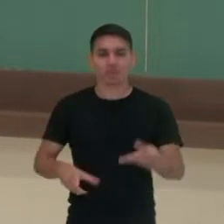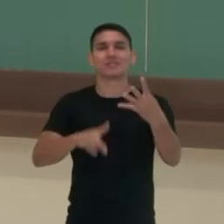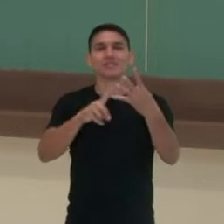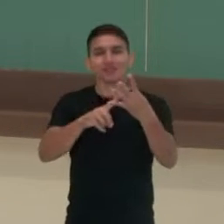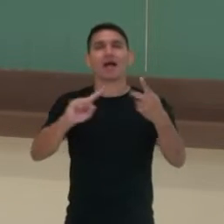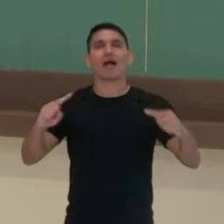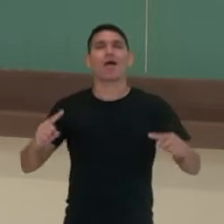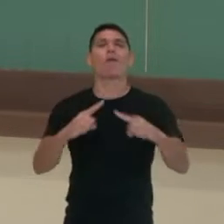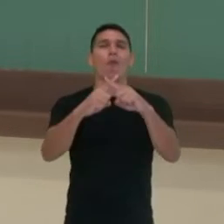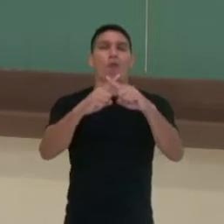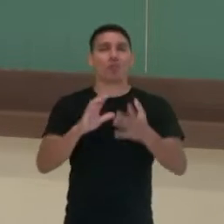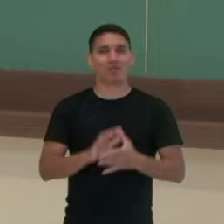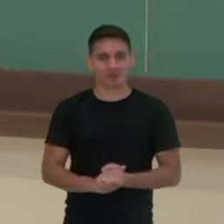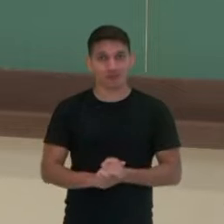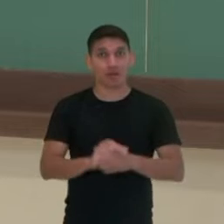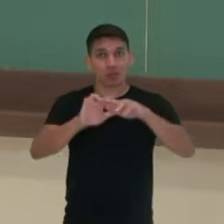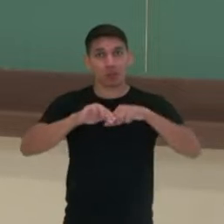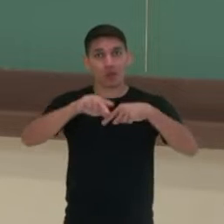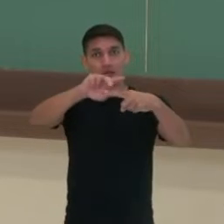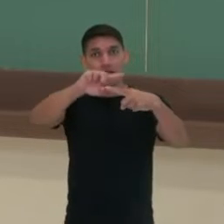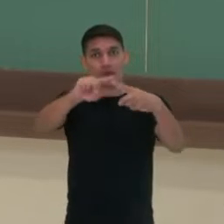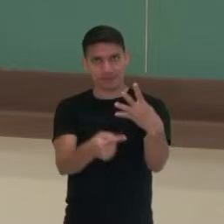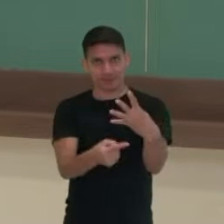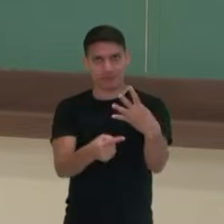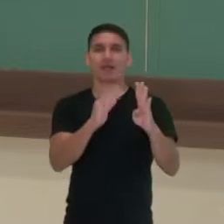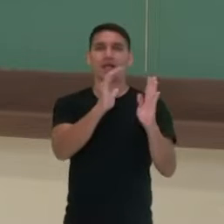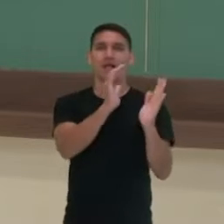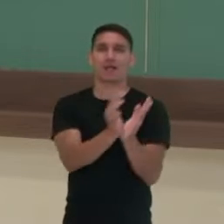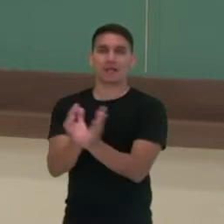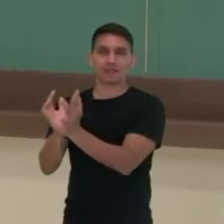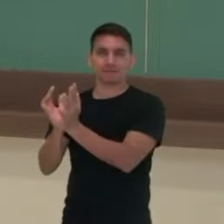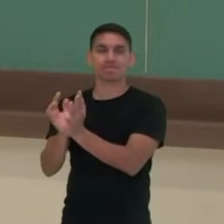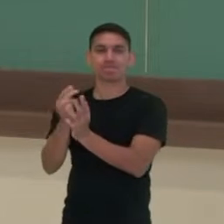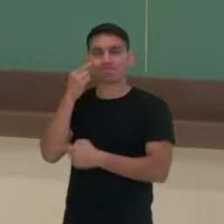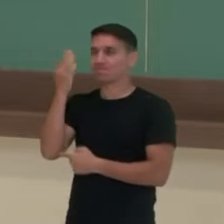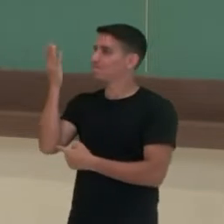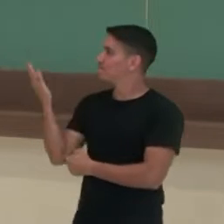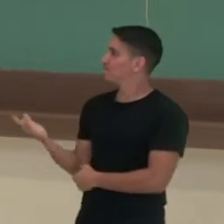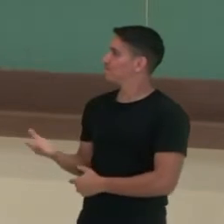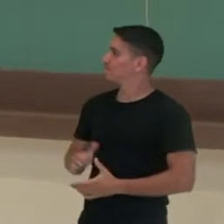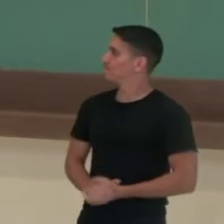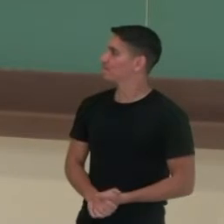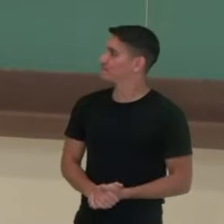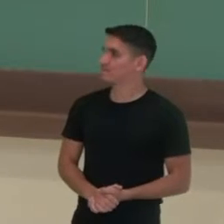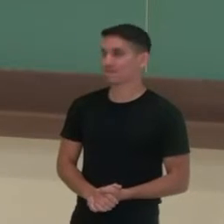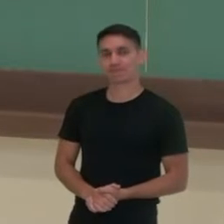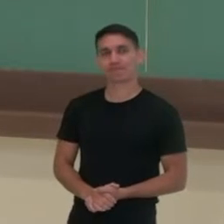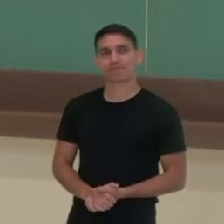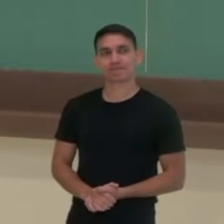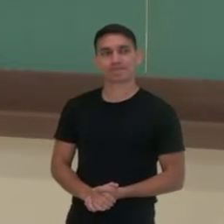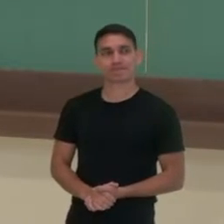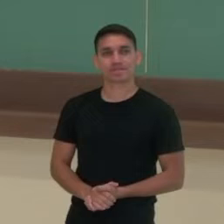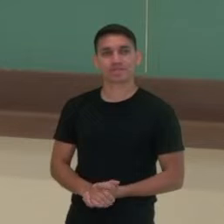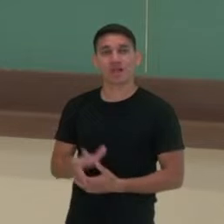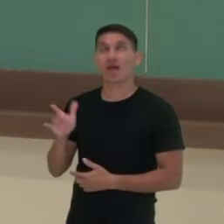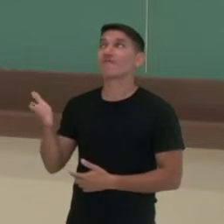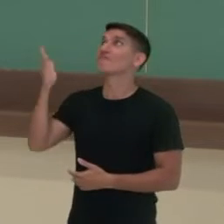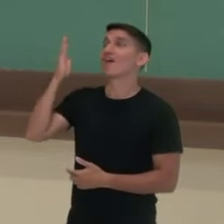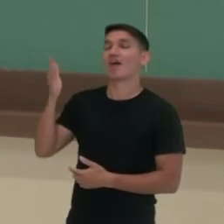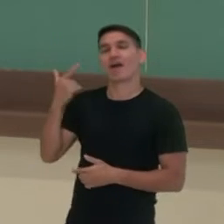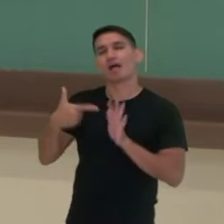Então, a gente divide elas em 4 aqui, tá? Então, ela está dividida dessa seguinte forma, a gente vai ver um pouquinho sobre cada uma